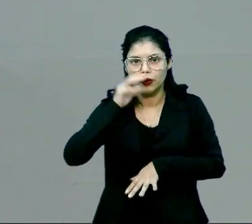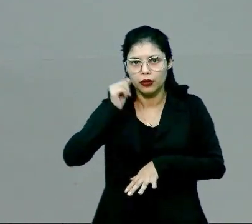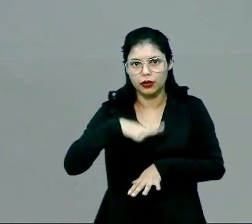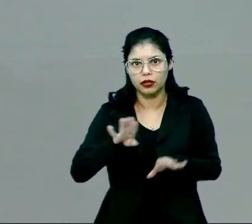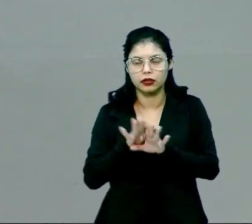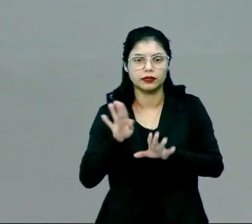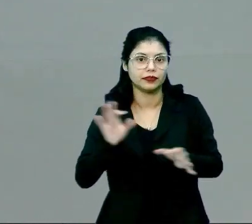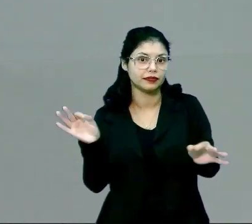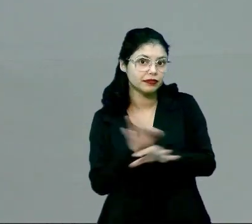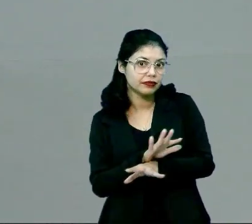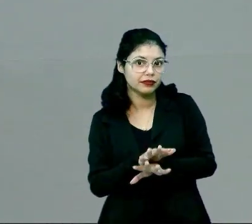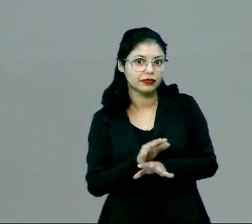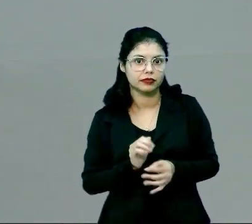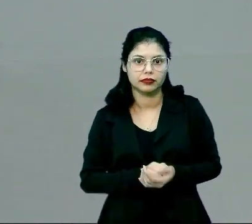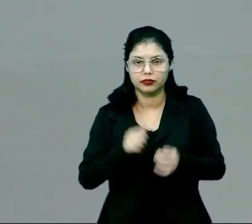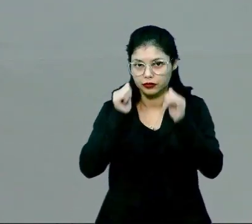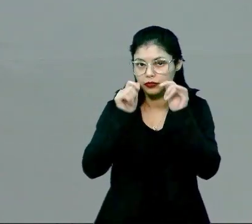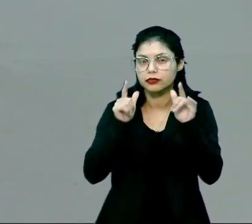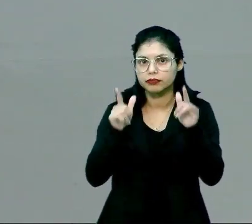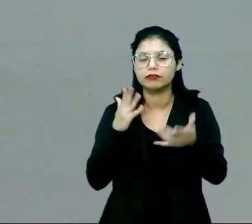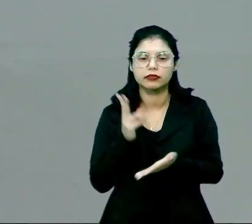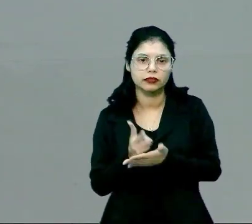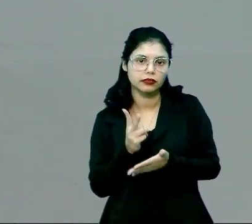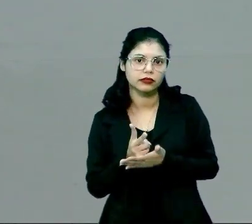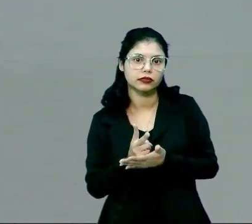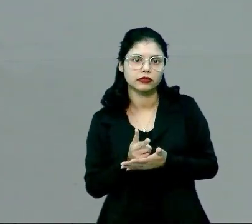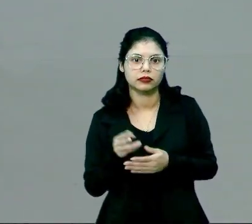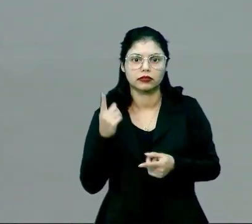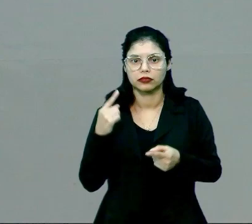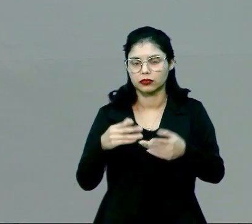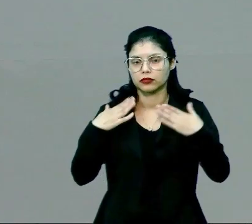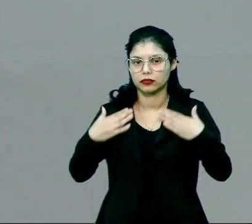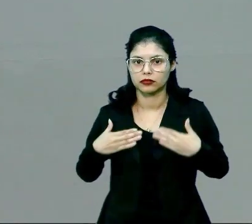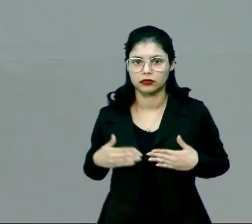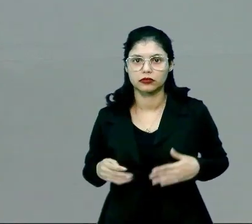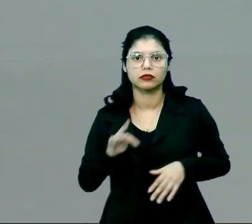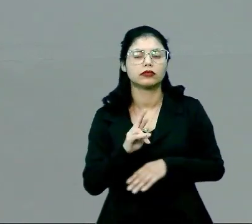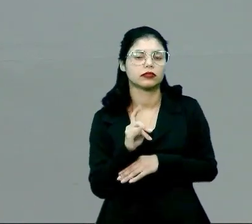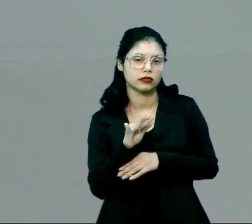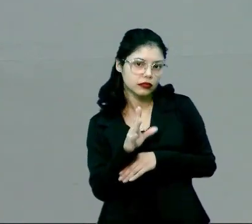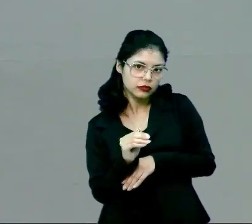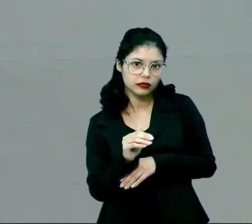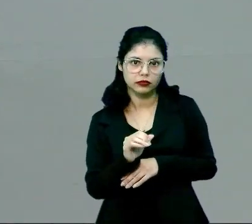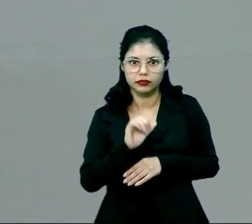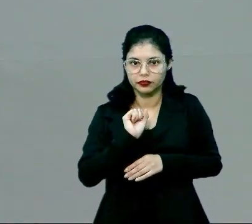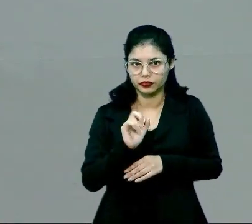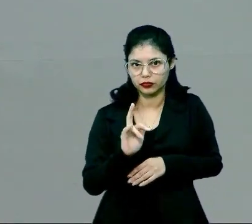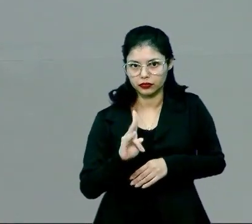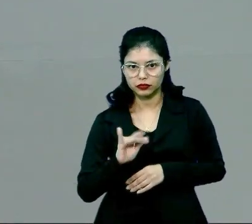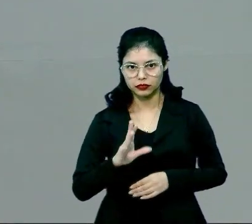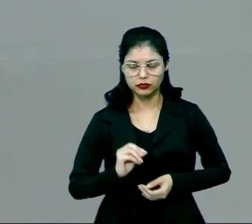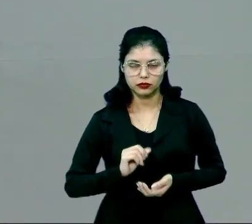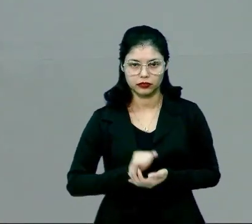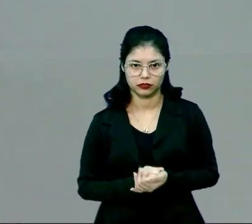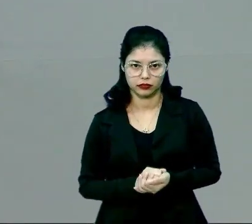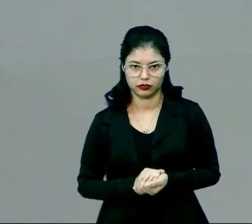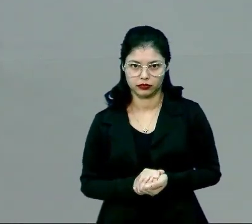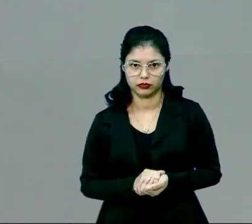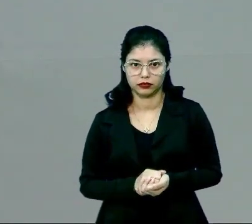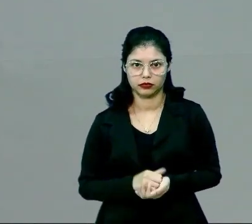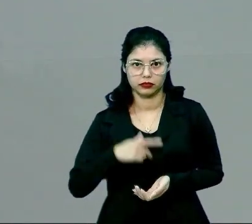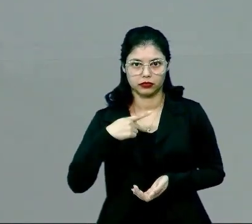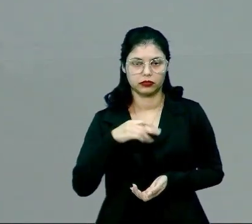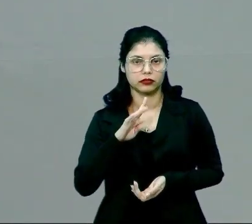ofegante, a gente fica no momento de alerta. Então, teus órgãos estão ali involuntários. Simpático, você entrou no momento